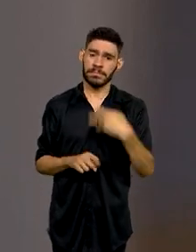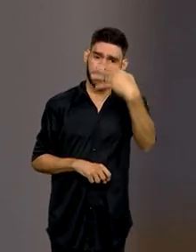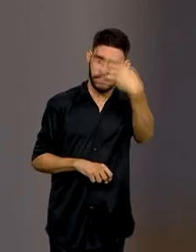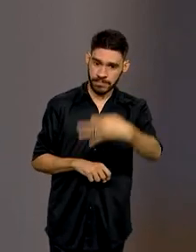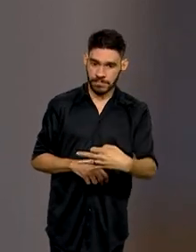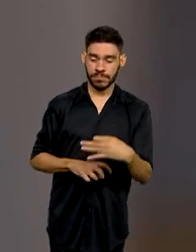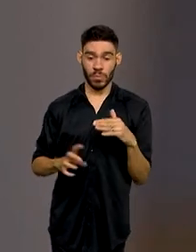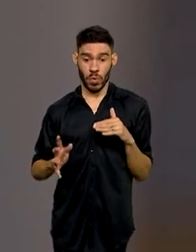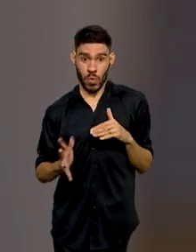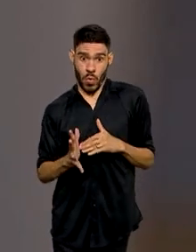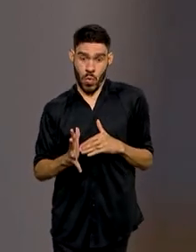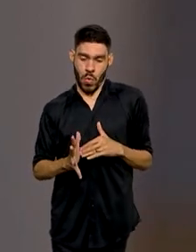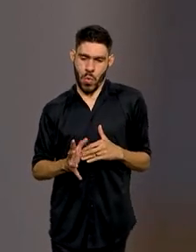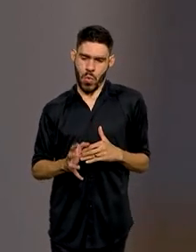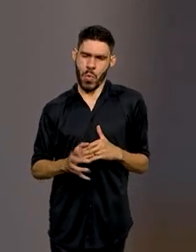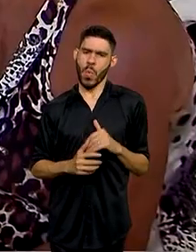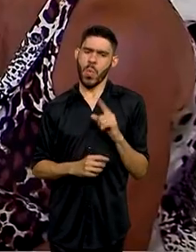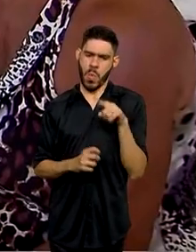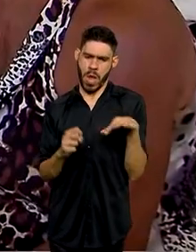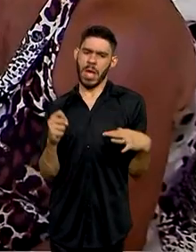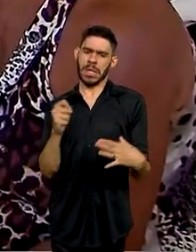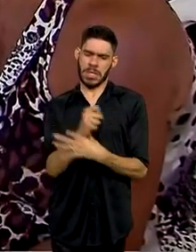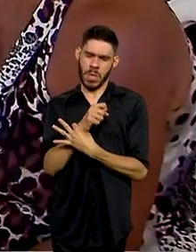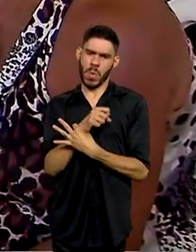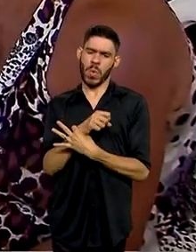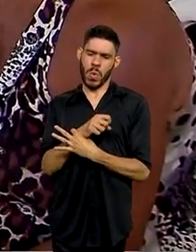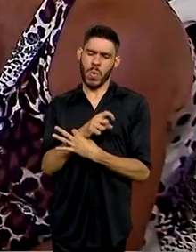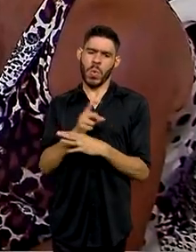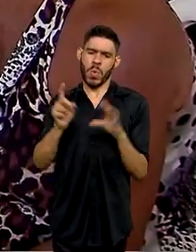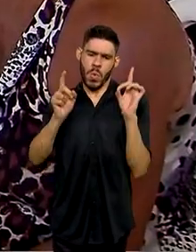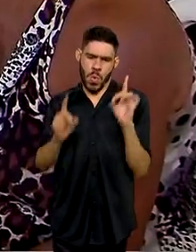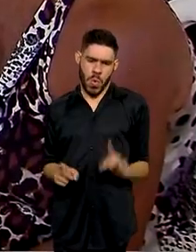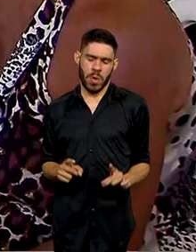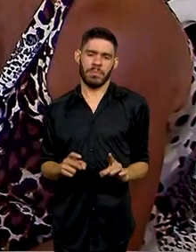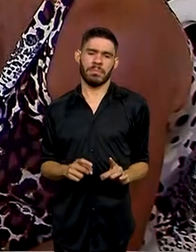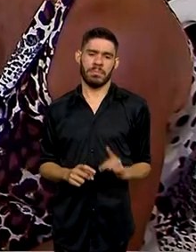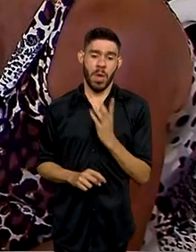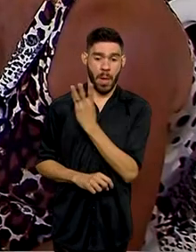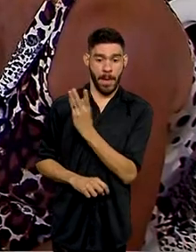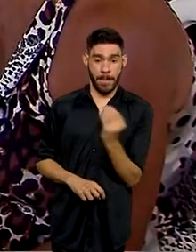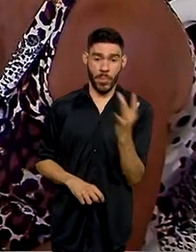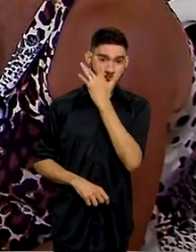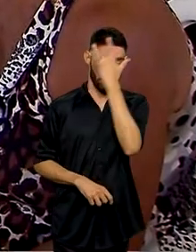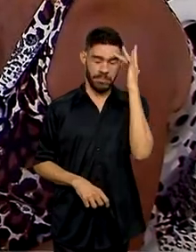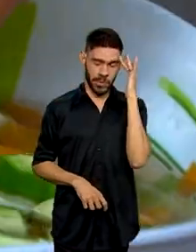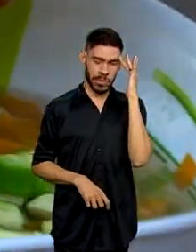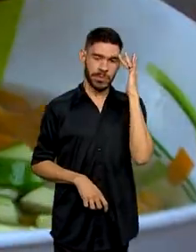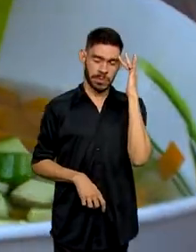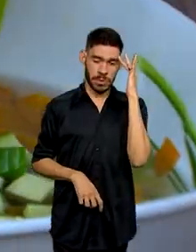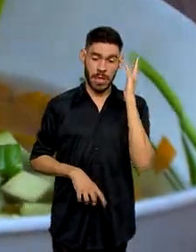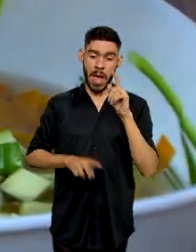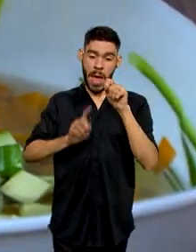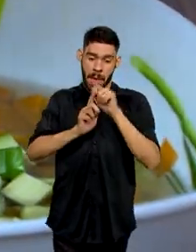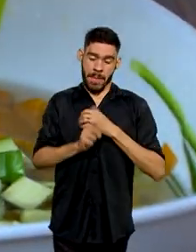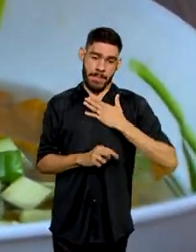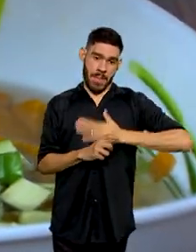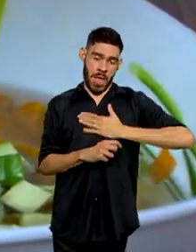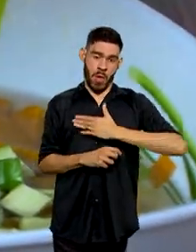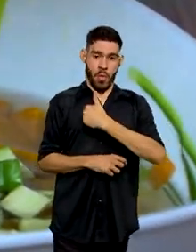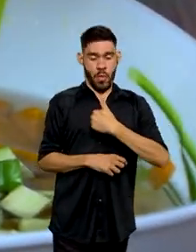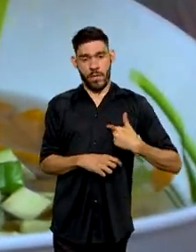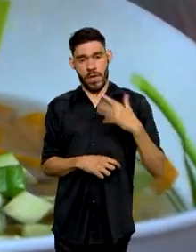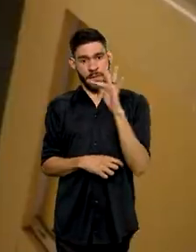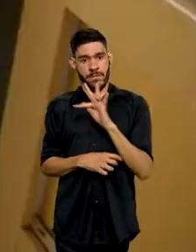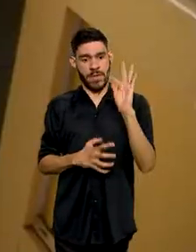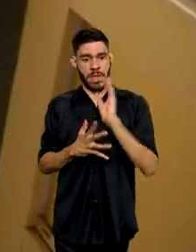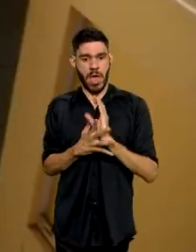do mínimo é sinônimo de segurança e dignidade para muitas pessoas. Em agosto, o governo federal